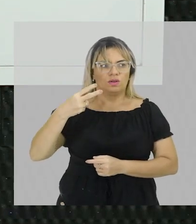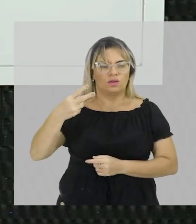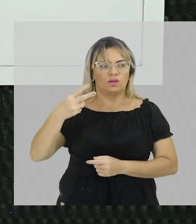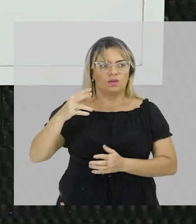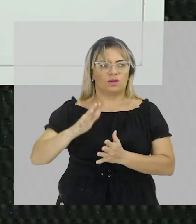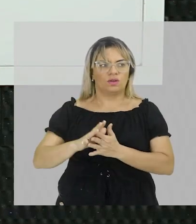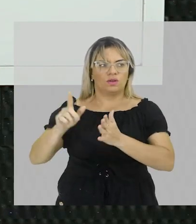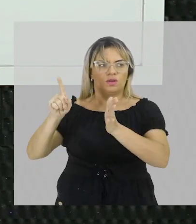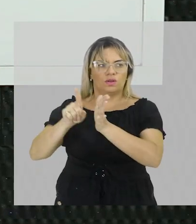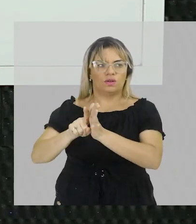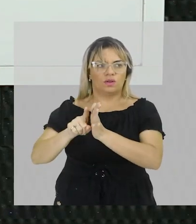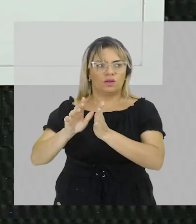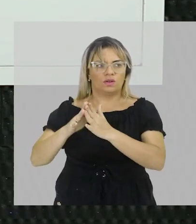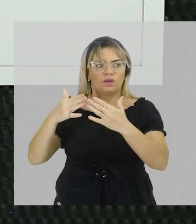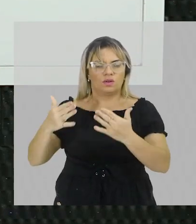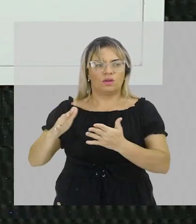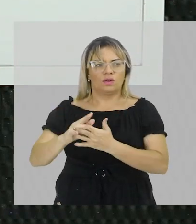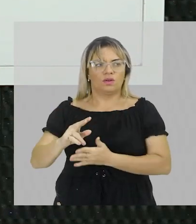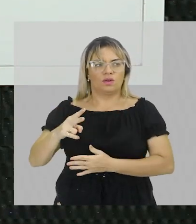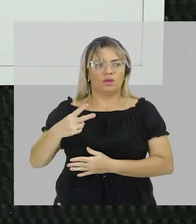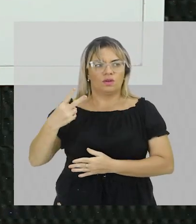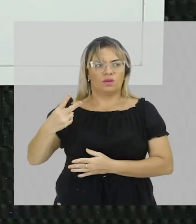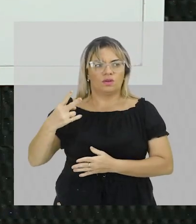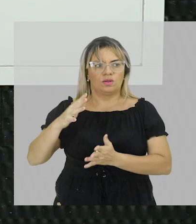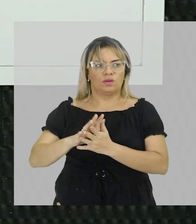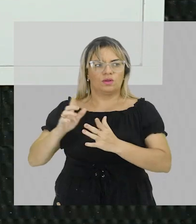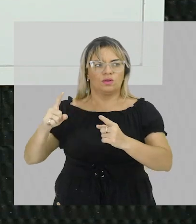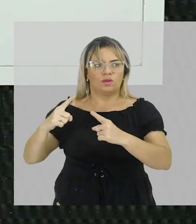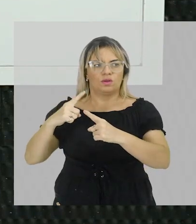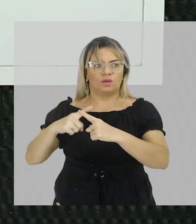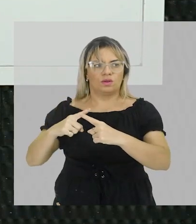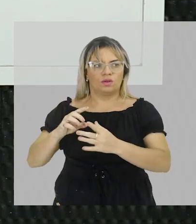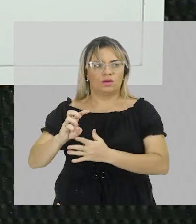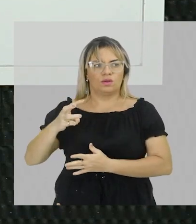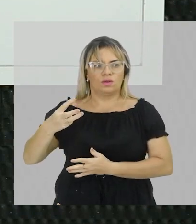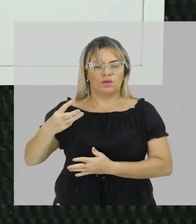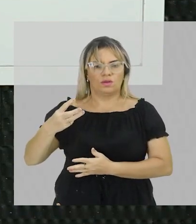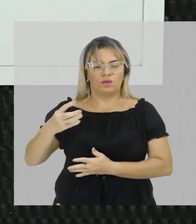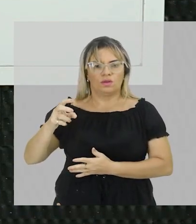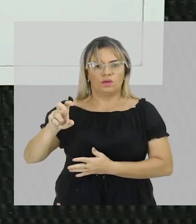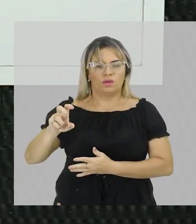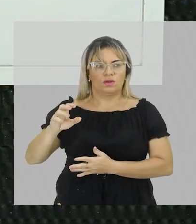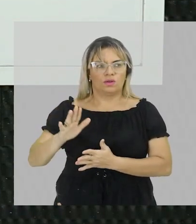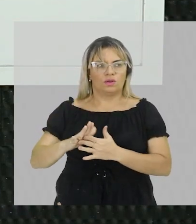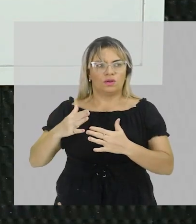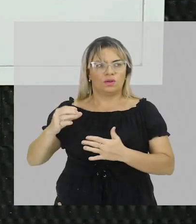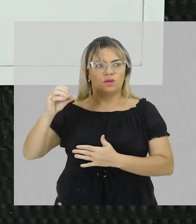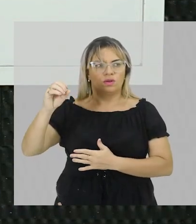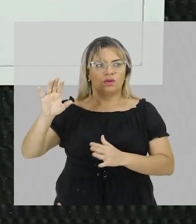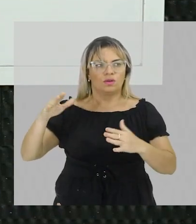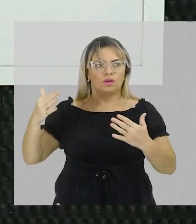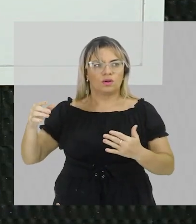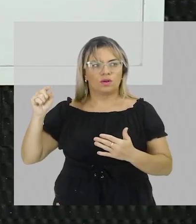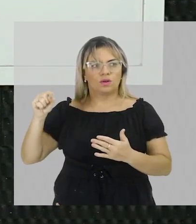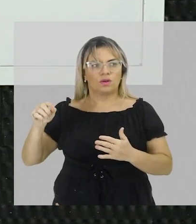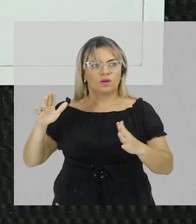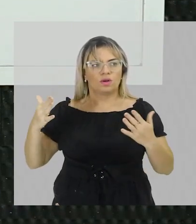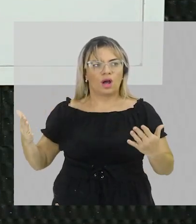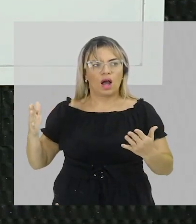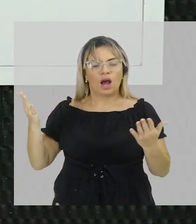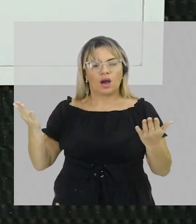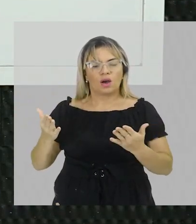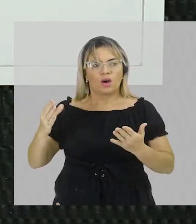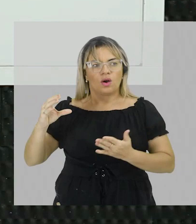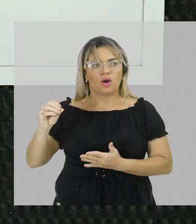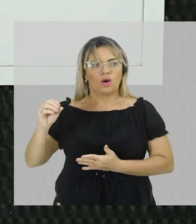Menos 2 multiplicado por 35 ao quadrado. Turminha, o cosseno de 135 é menos raiz de